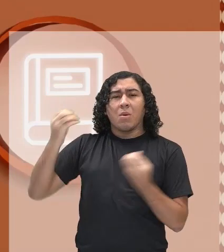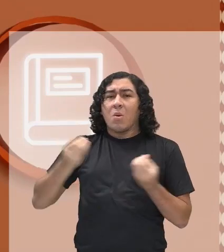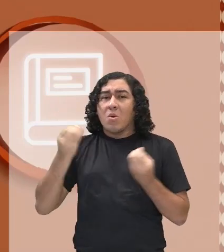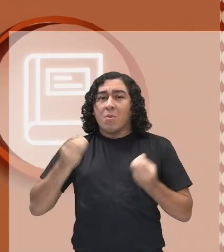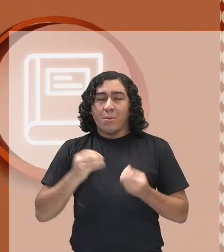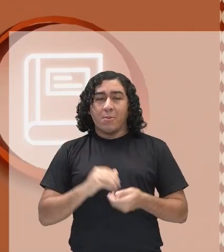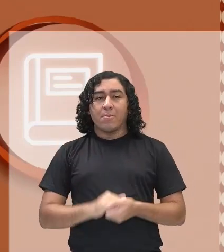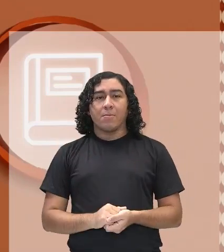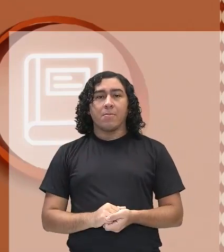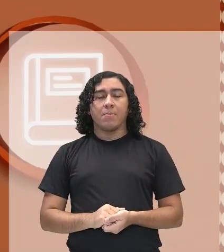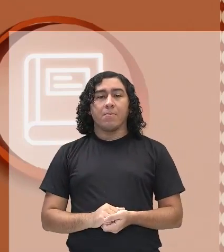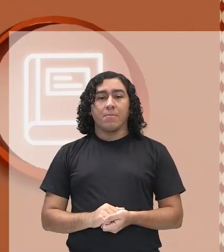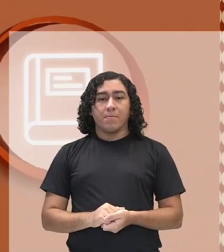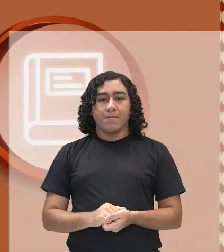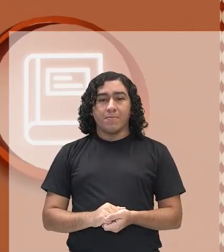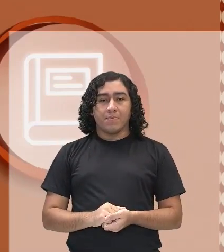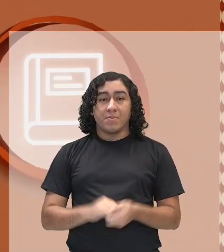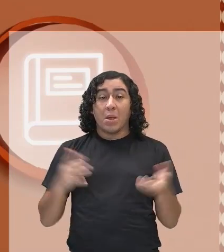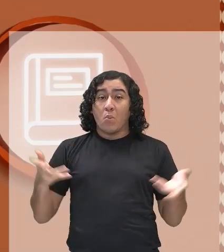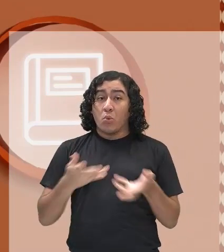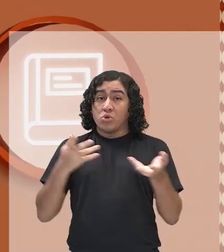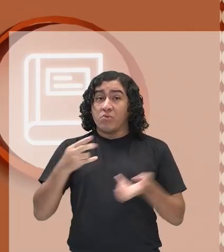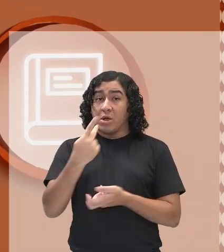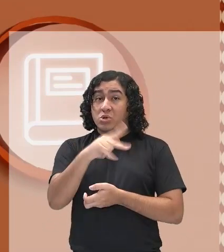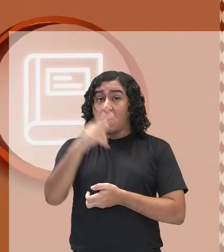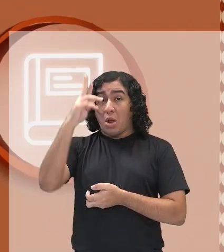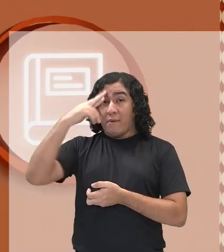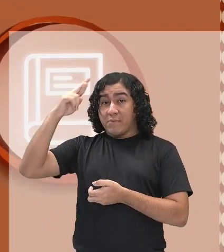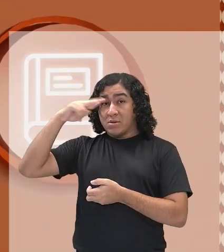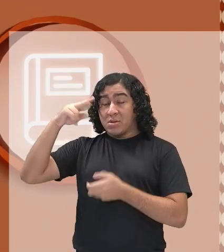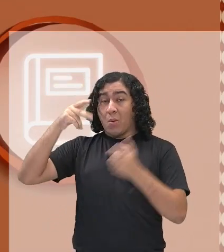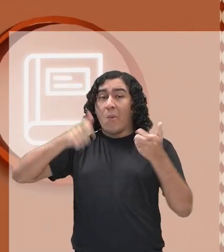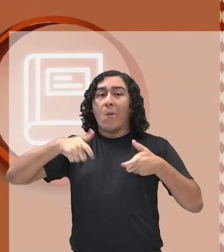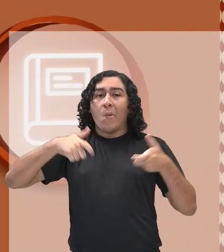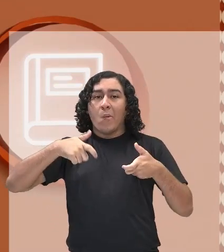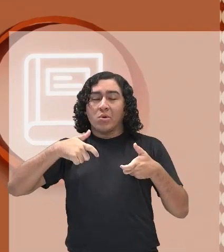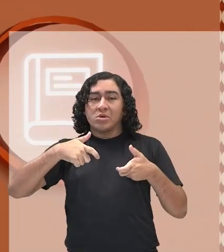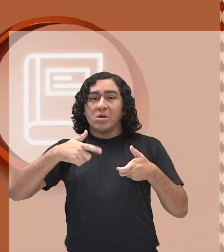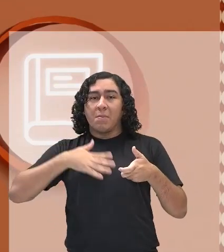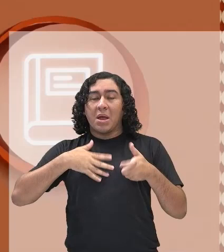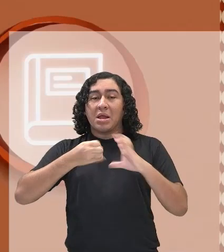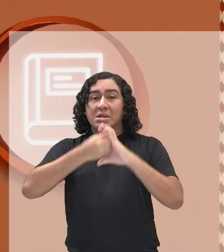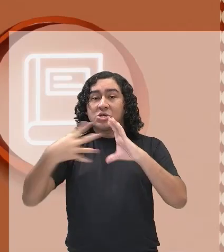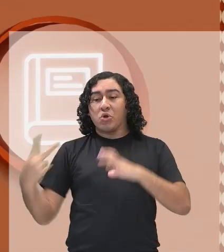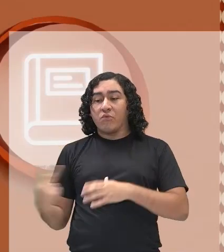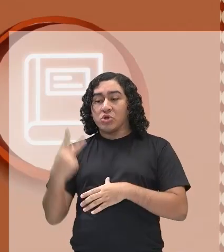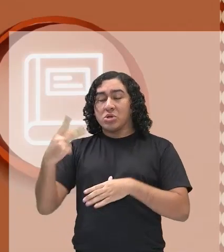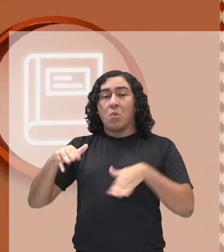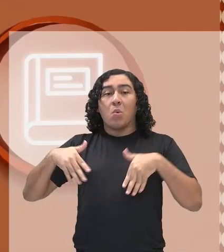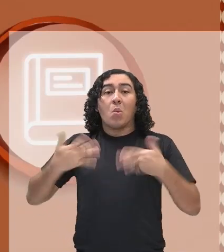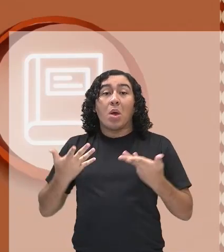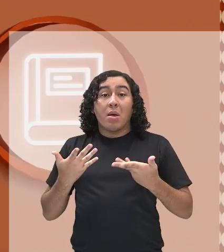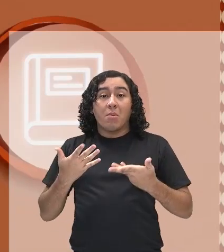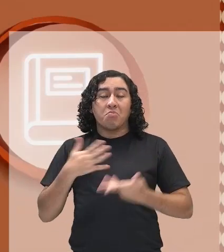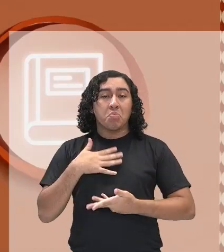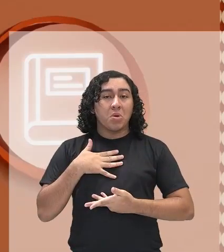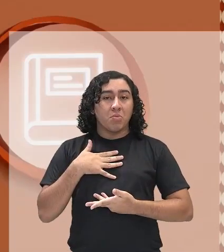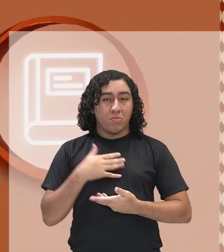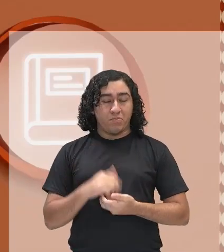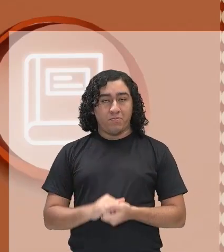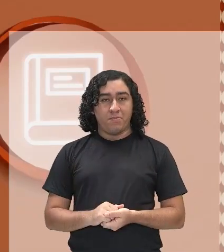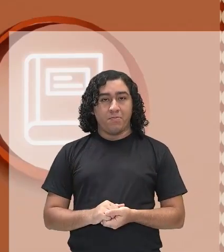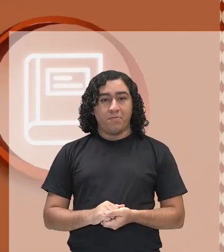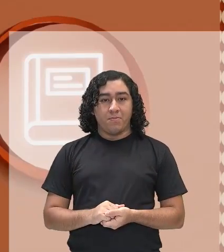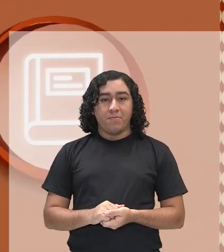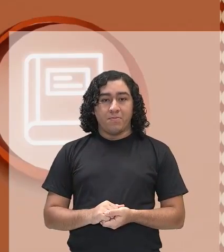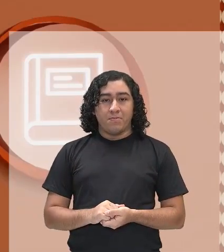Então, é para você refletir. De onde vêm os meus valores? Quais os valores que eu mais experimento na vida, né?